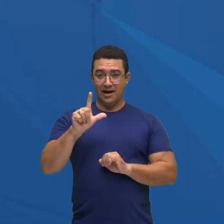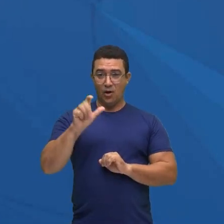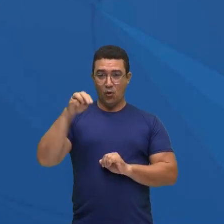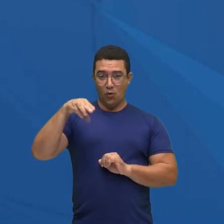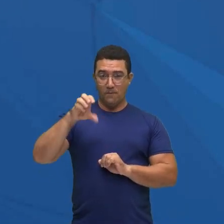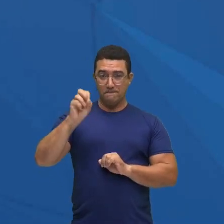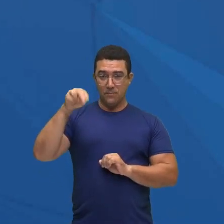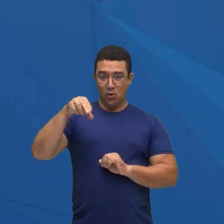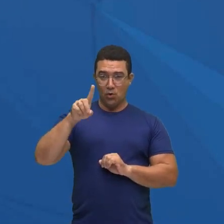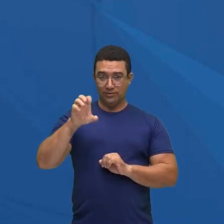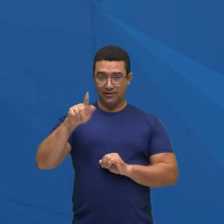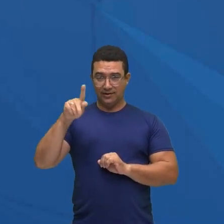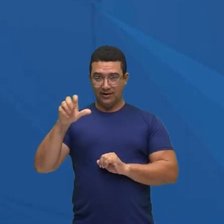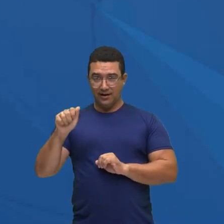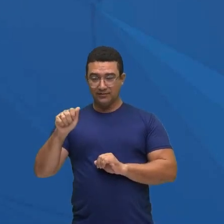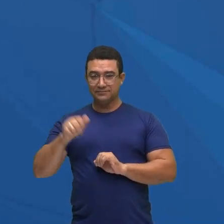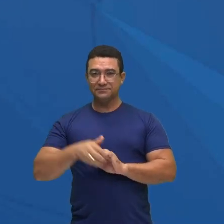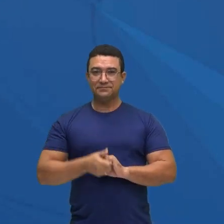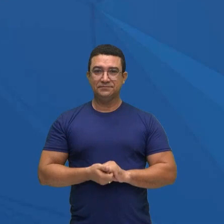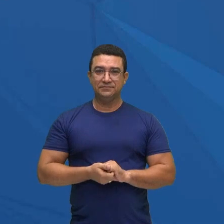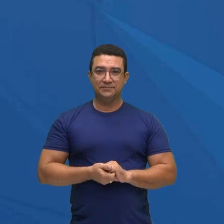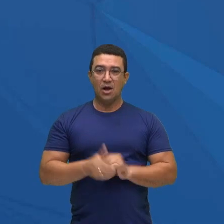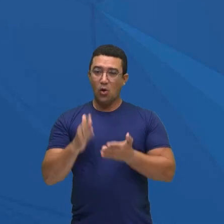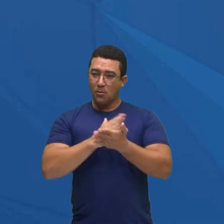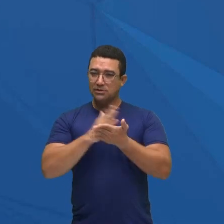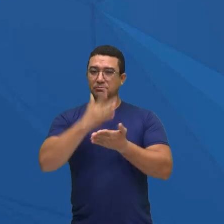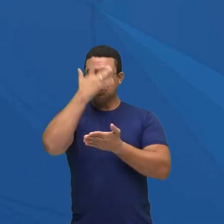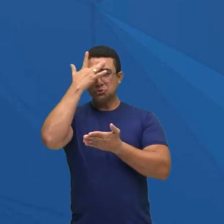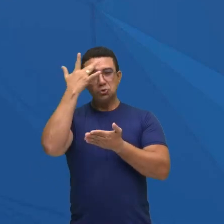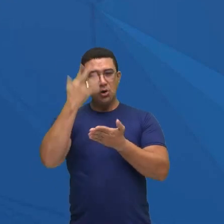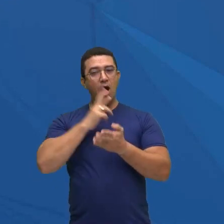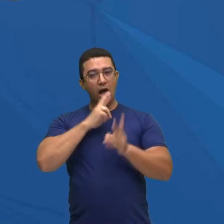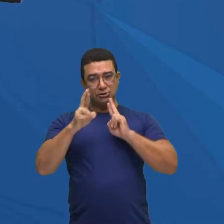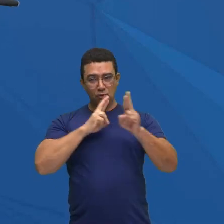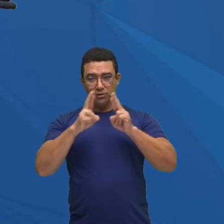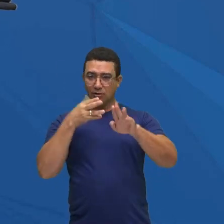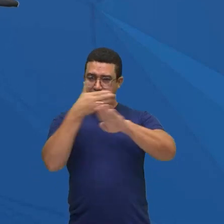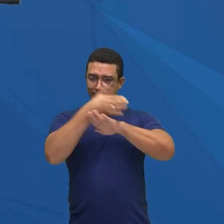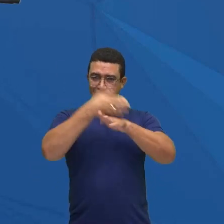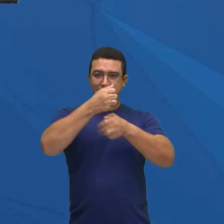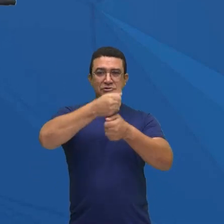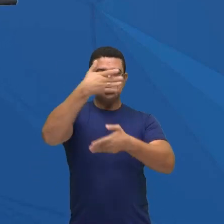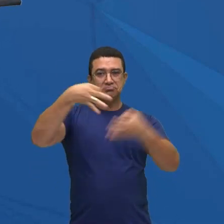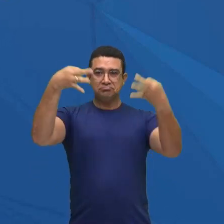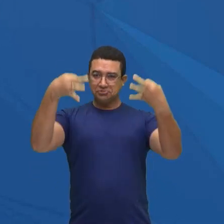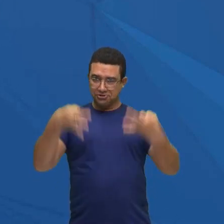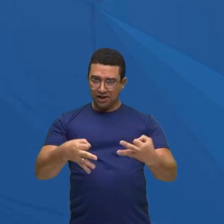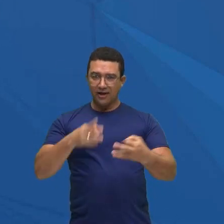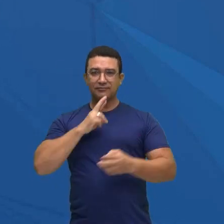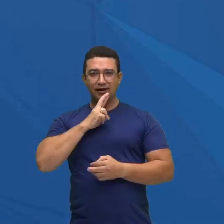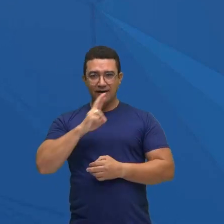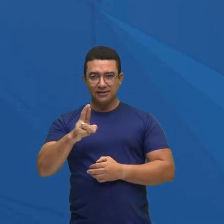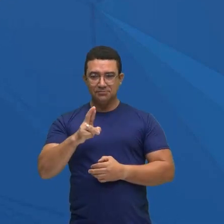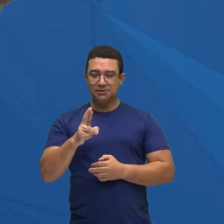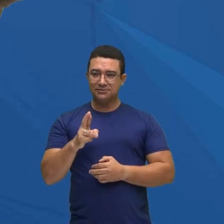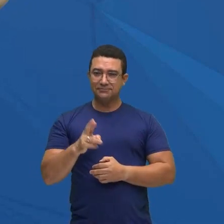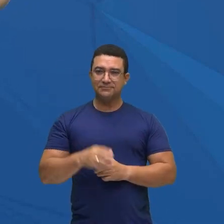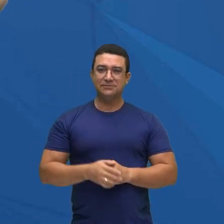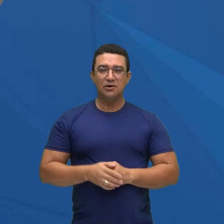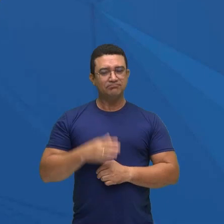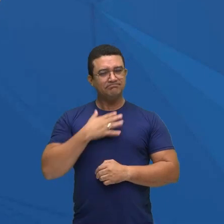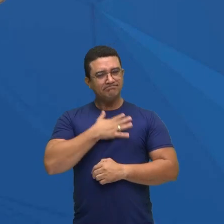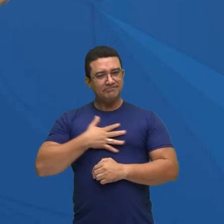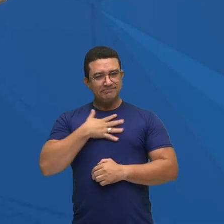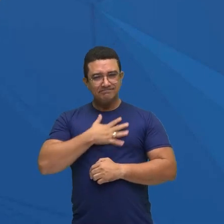almôndegas. Olha só, e a gente teve gente comentando correto no chat. Obrigada, gente, olha só que legal, adorei